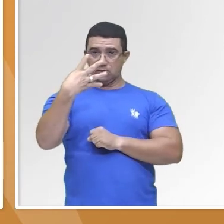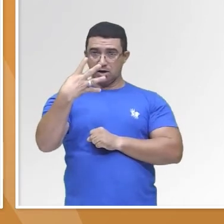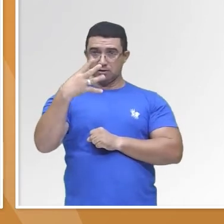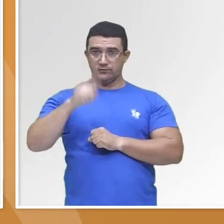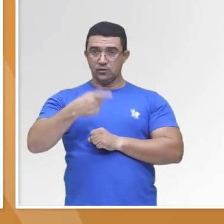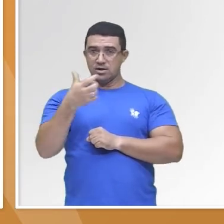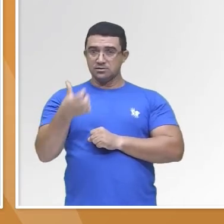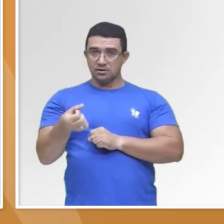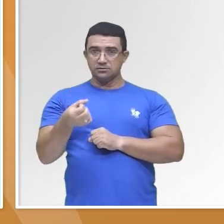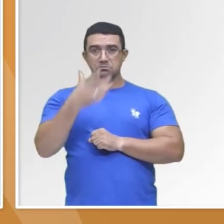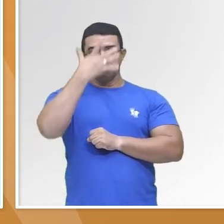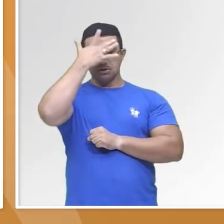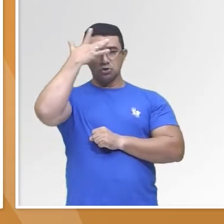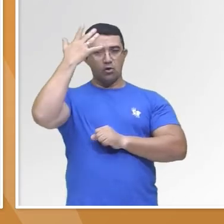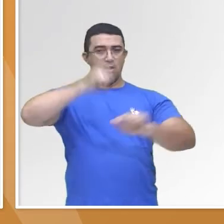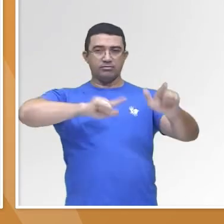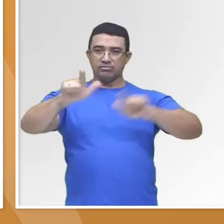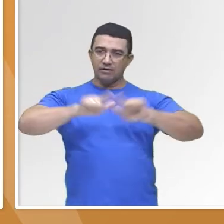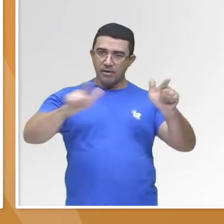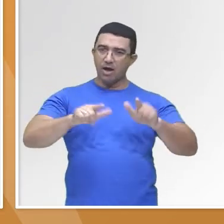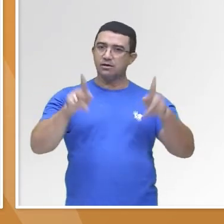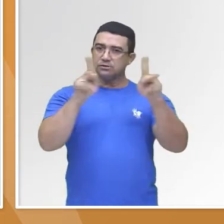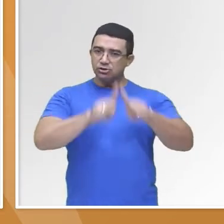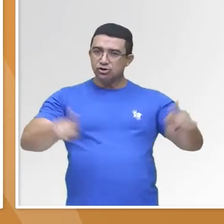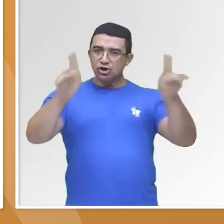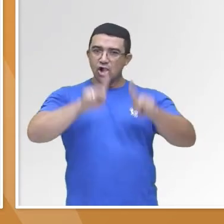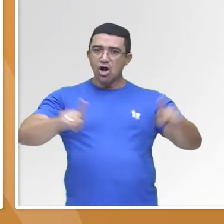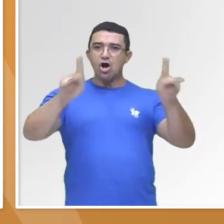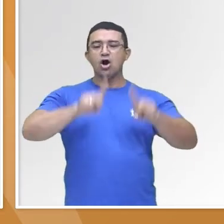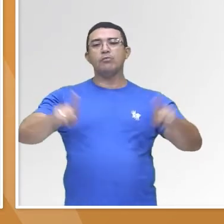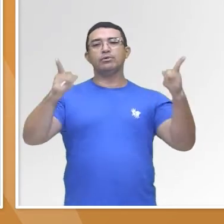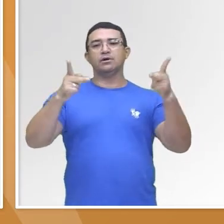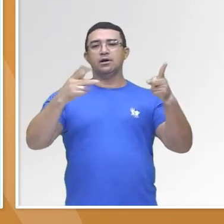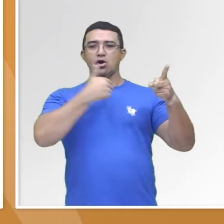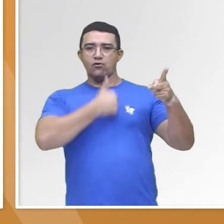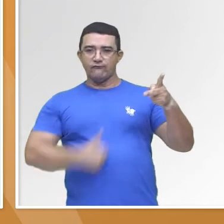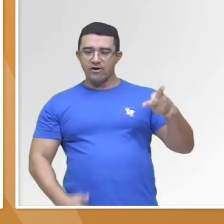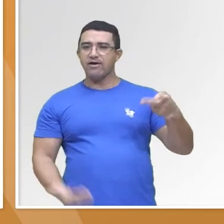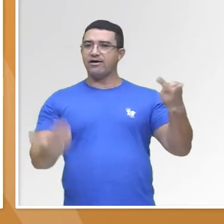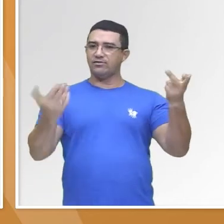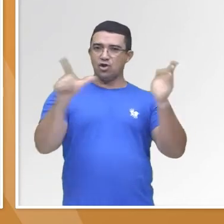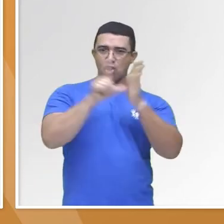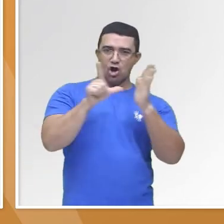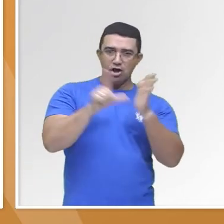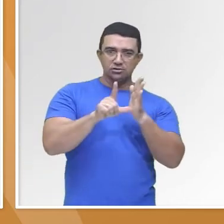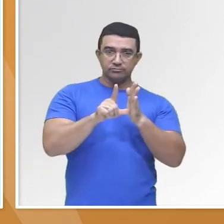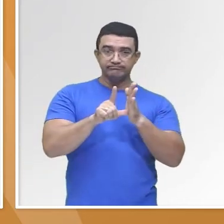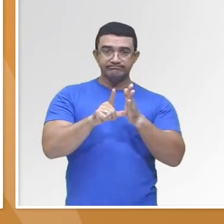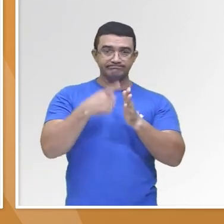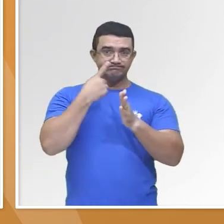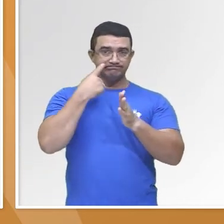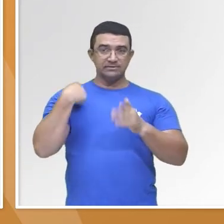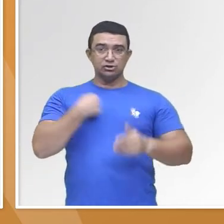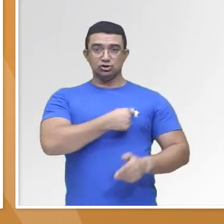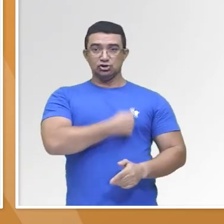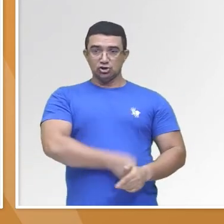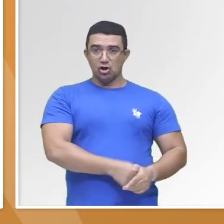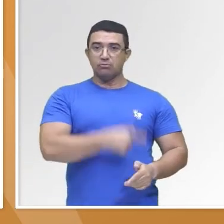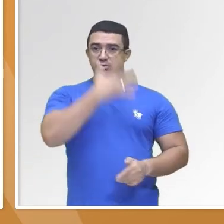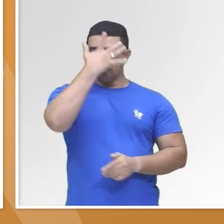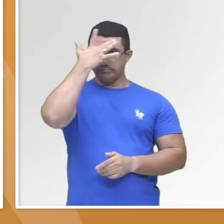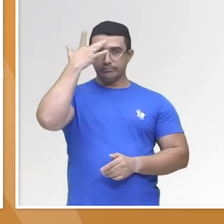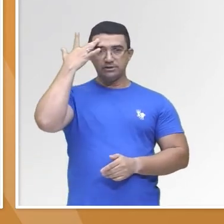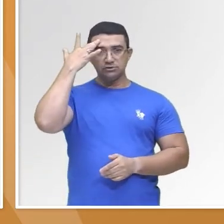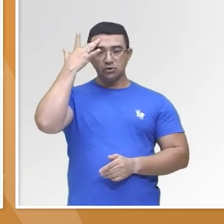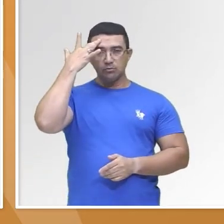34,6, né, no setor de serviços. Então, olha só a China, né, maior parte da população